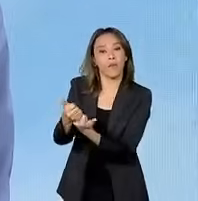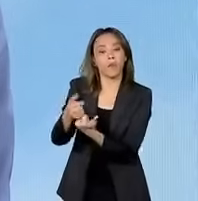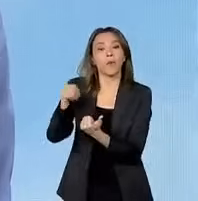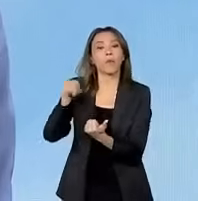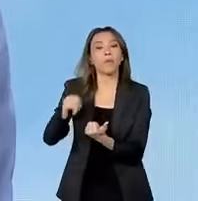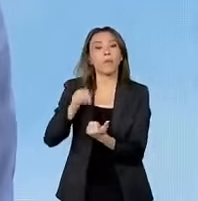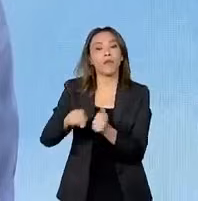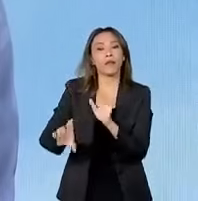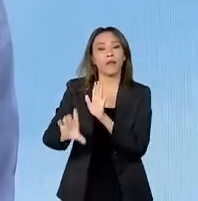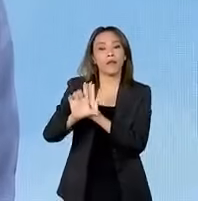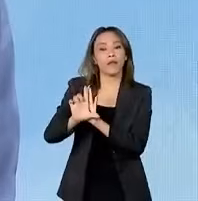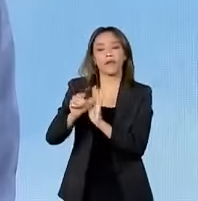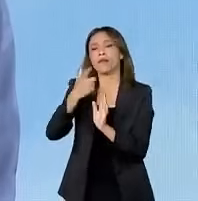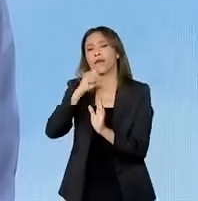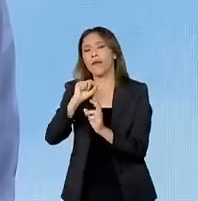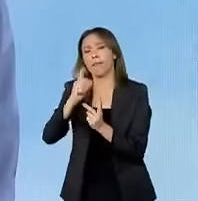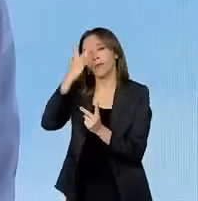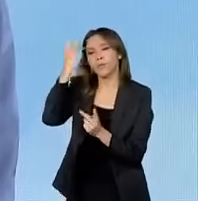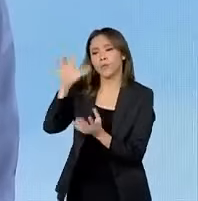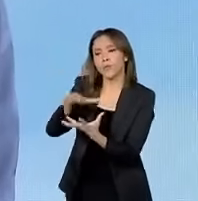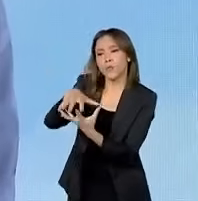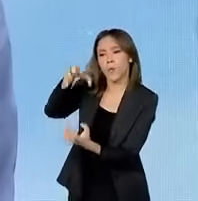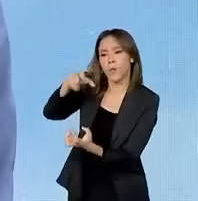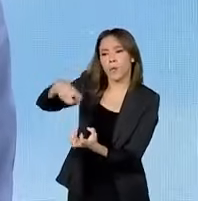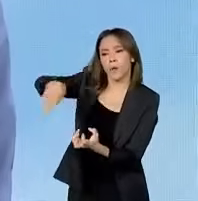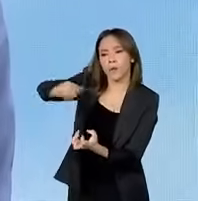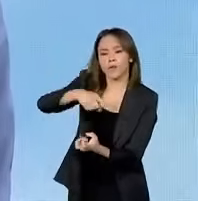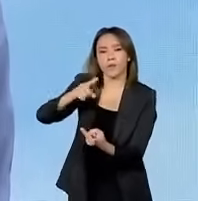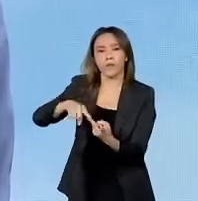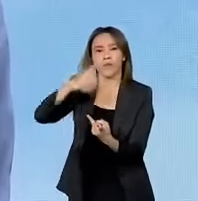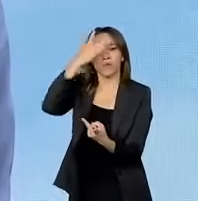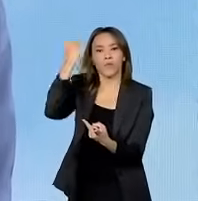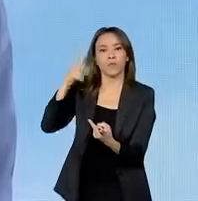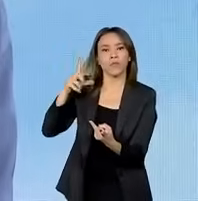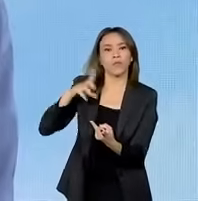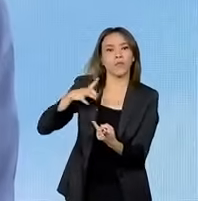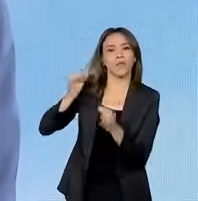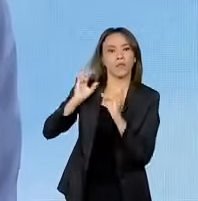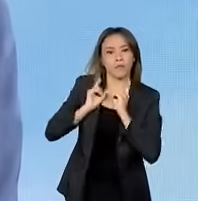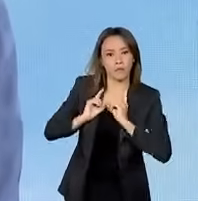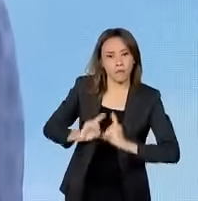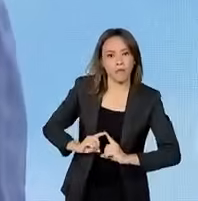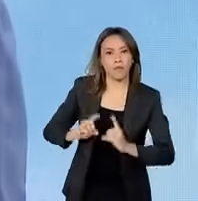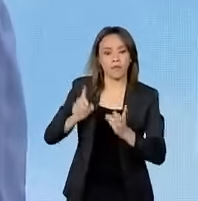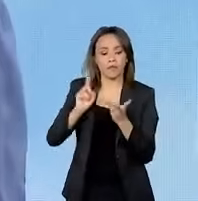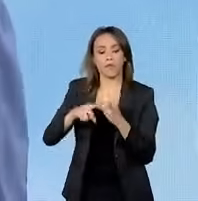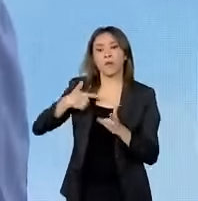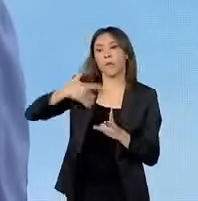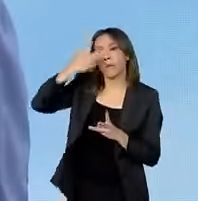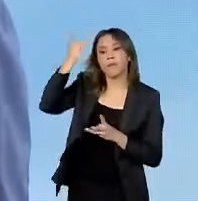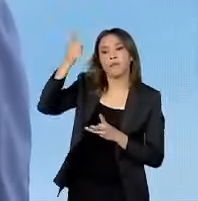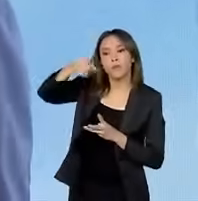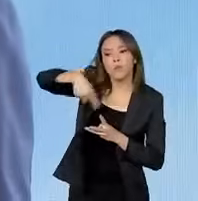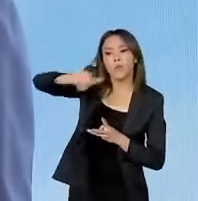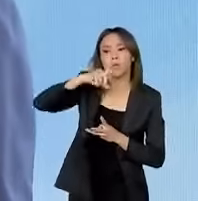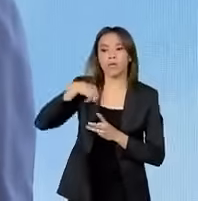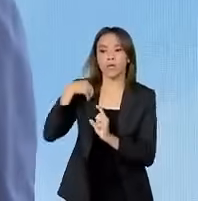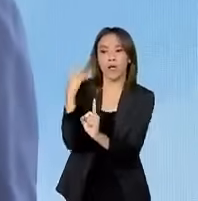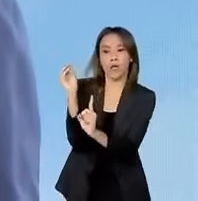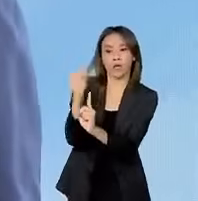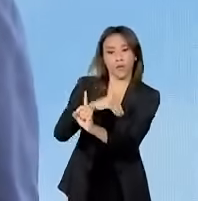são pessoas idosas ou pessoas com deficiências em situação de